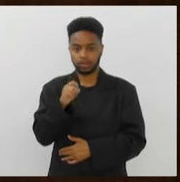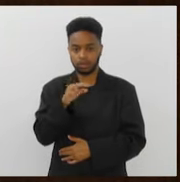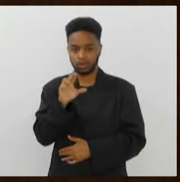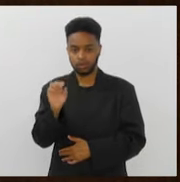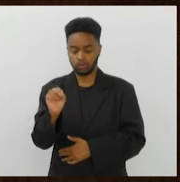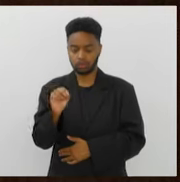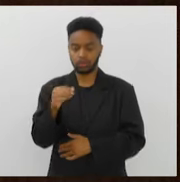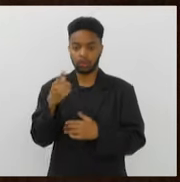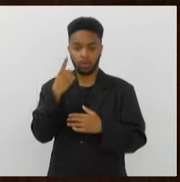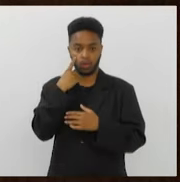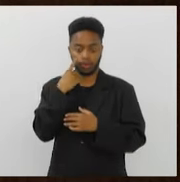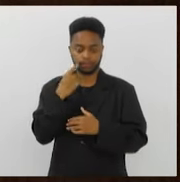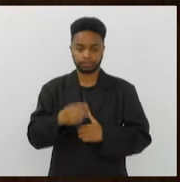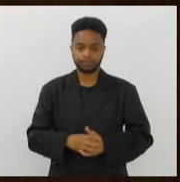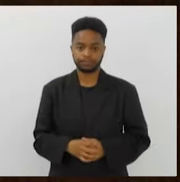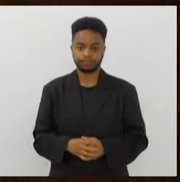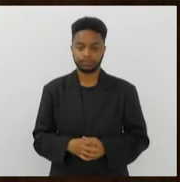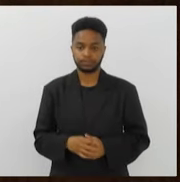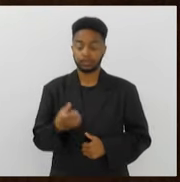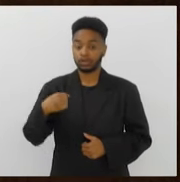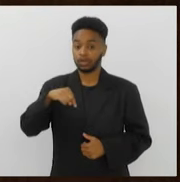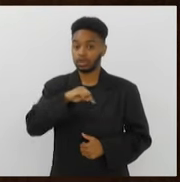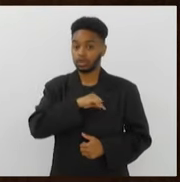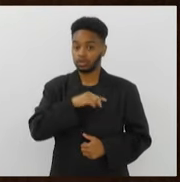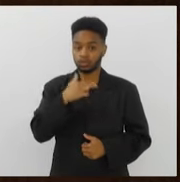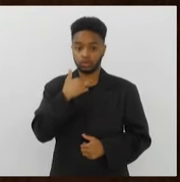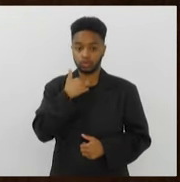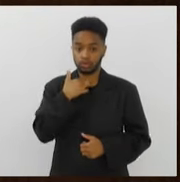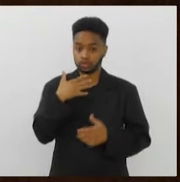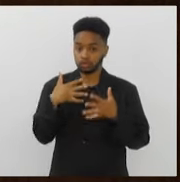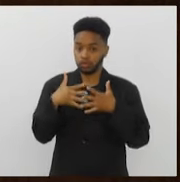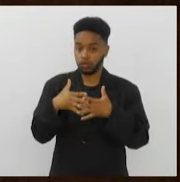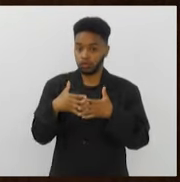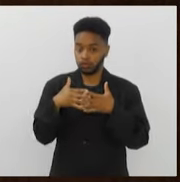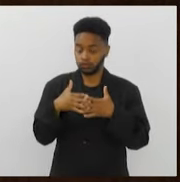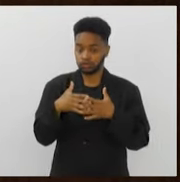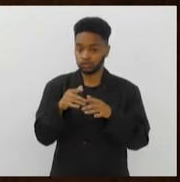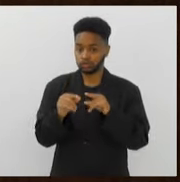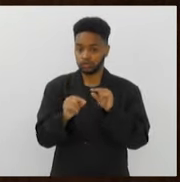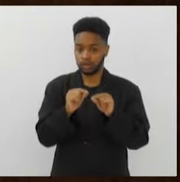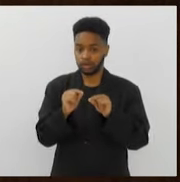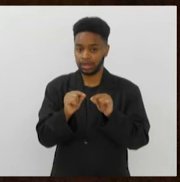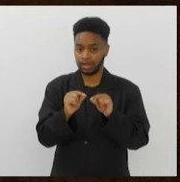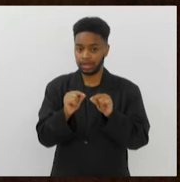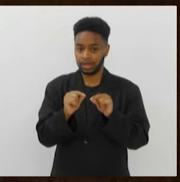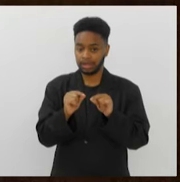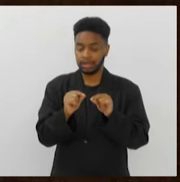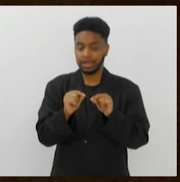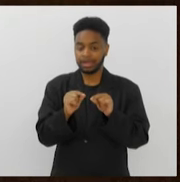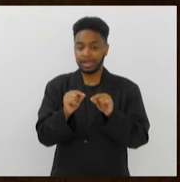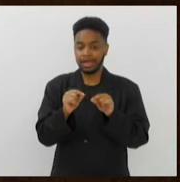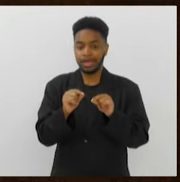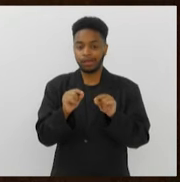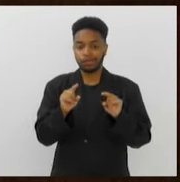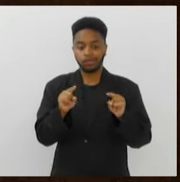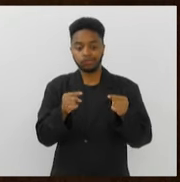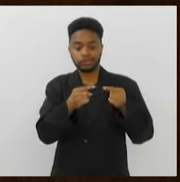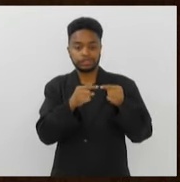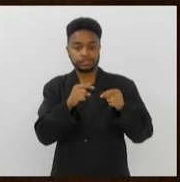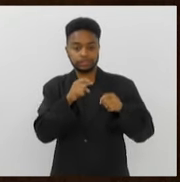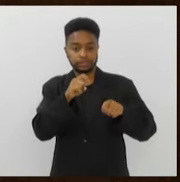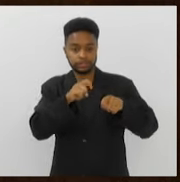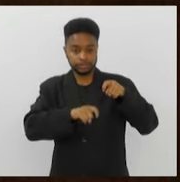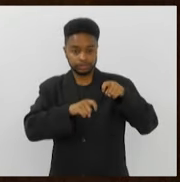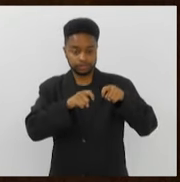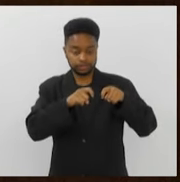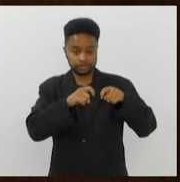veja, não se pode confundir sexualização com educação sexual. A educação